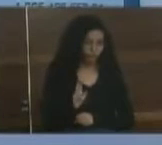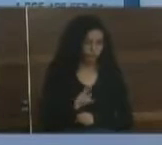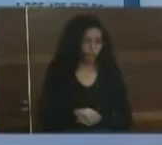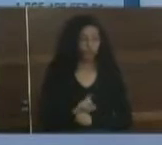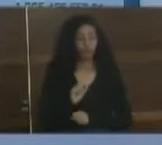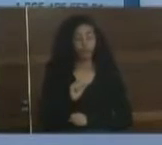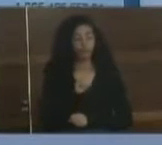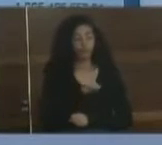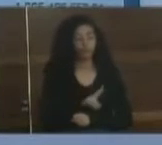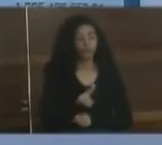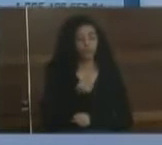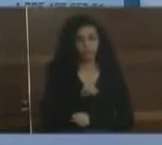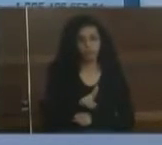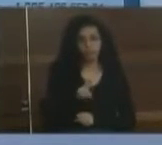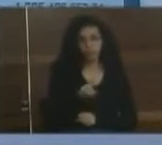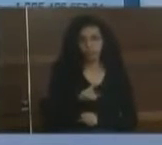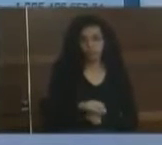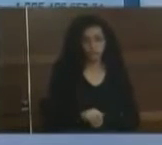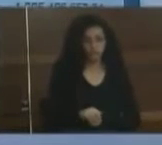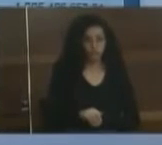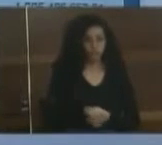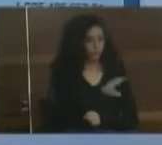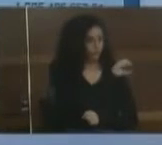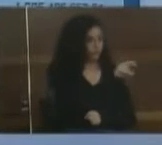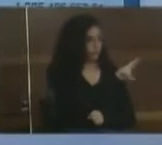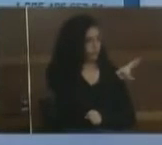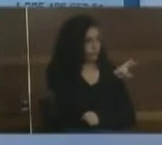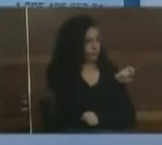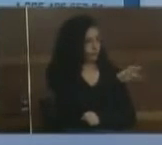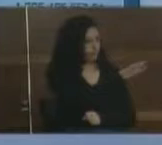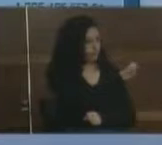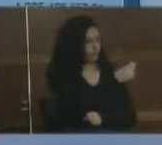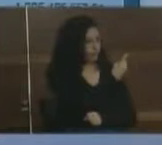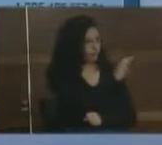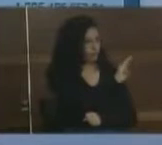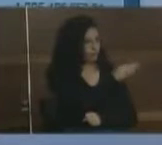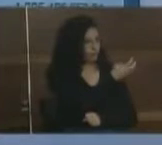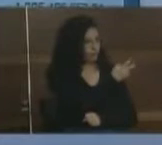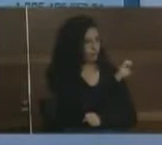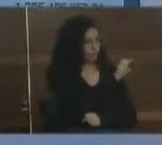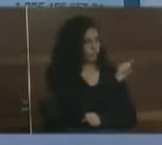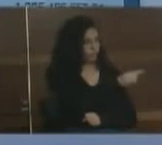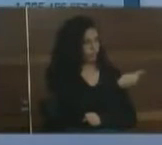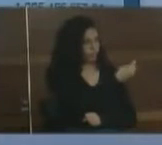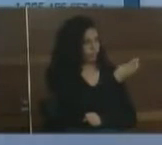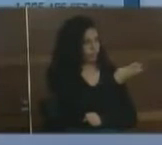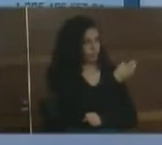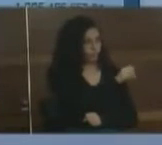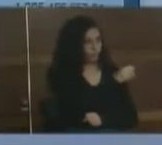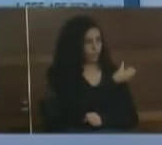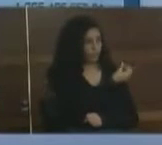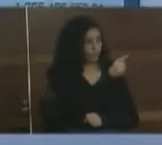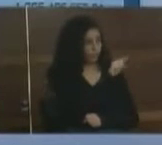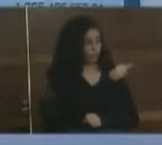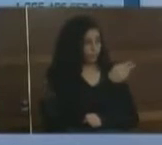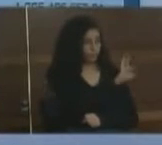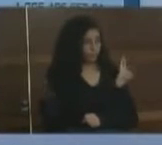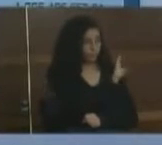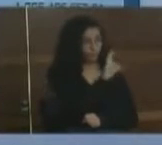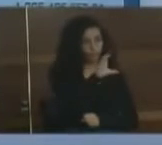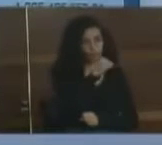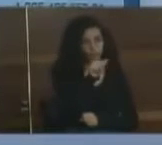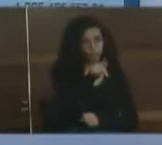despesas realizadas empenhadas correntes 1 milhão cinco milhões 496 mil reais